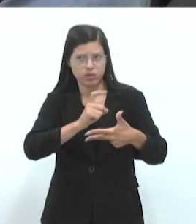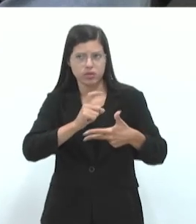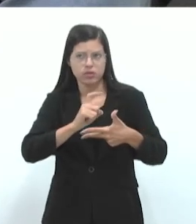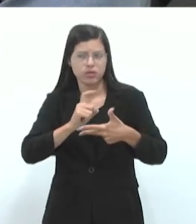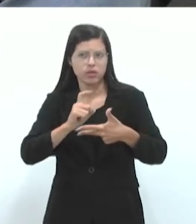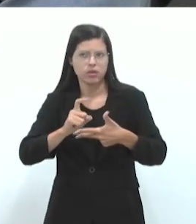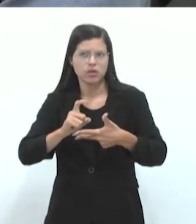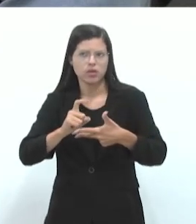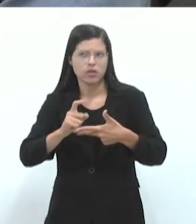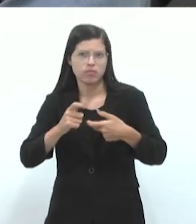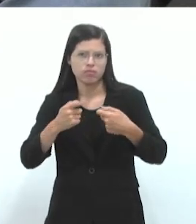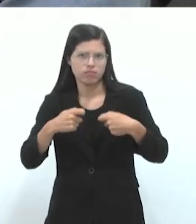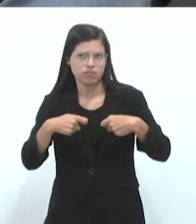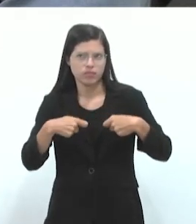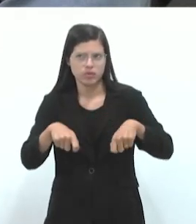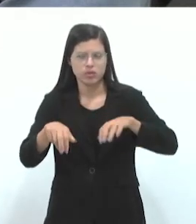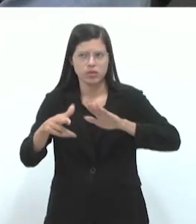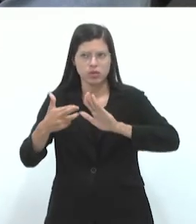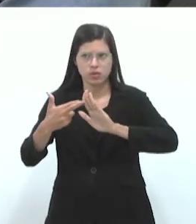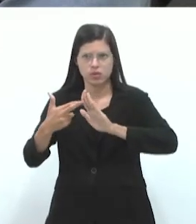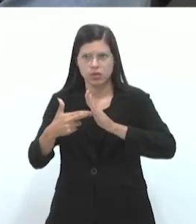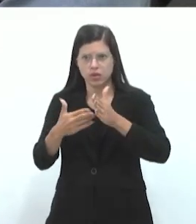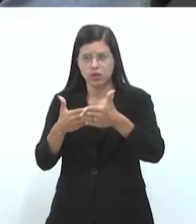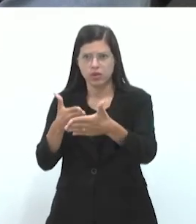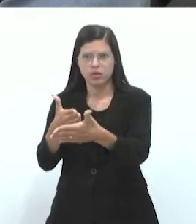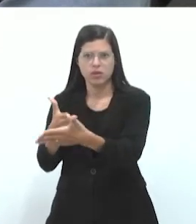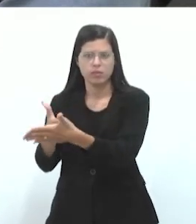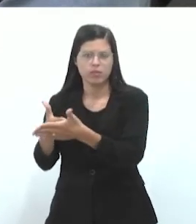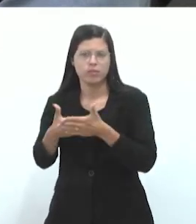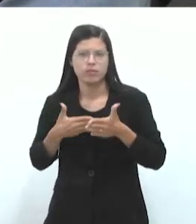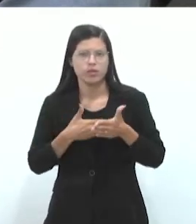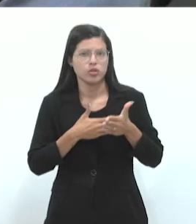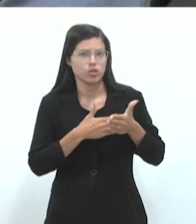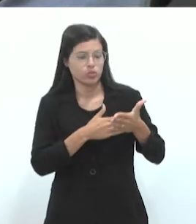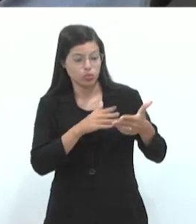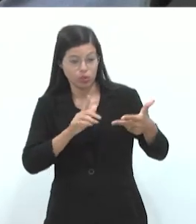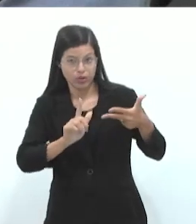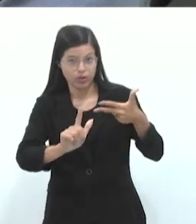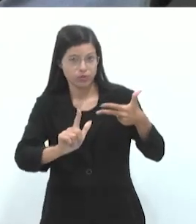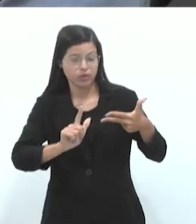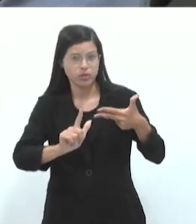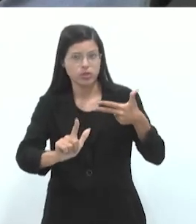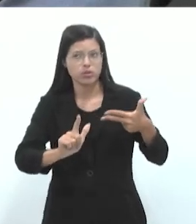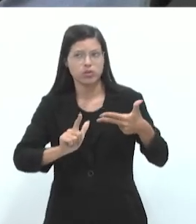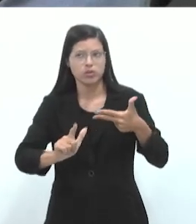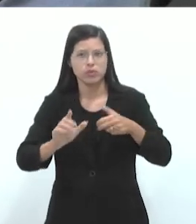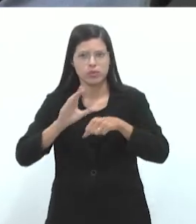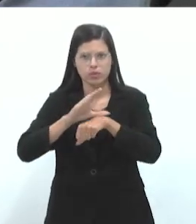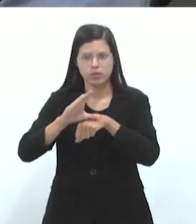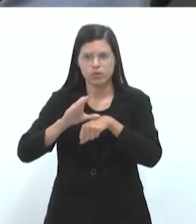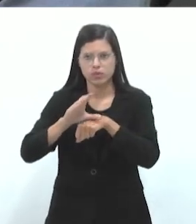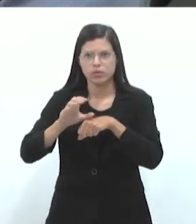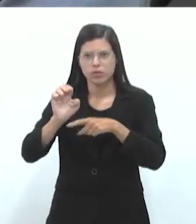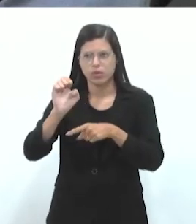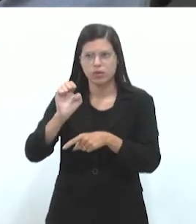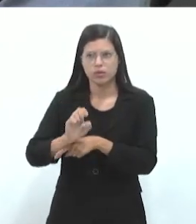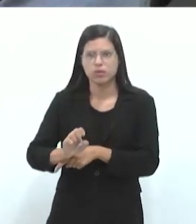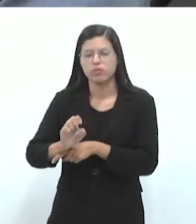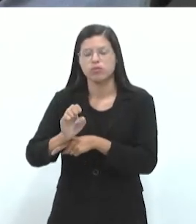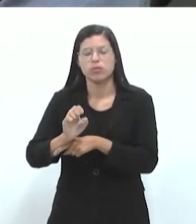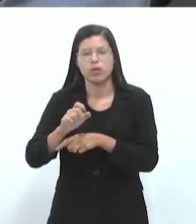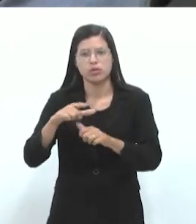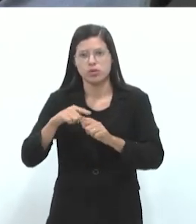poder regulamentar ou outros limites da delegação legislativa. A Constituição Estadual, no artigo 99, inciso